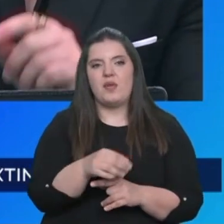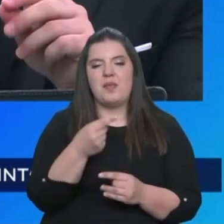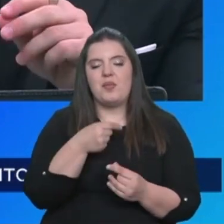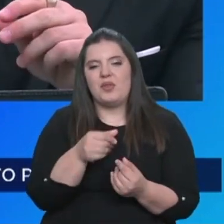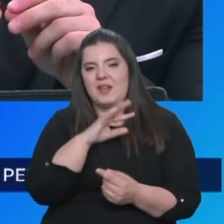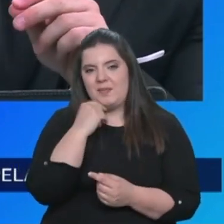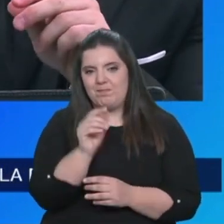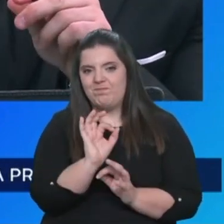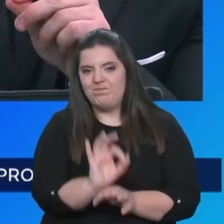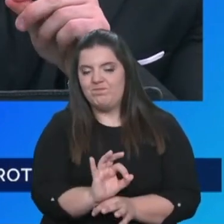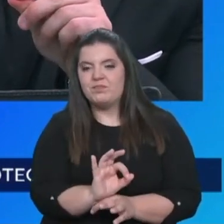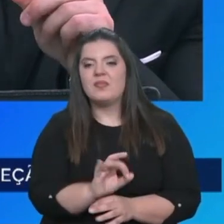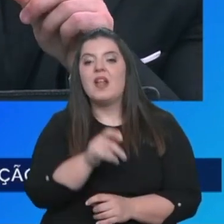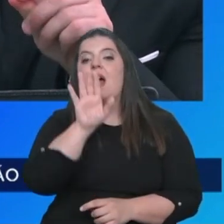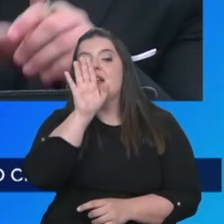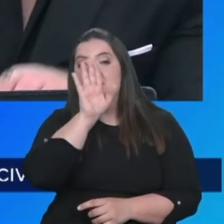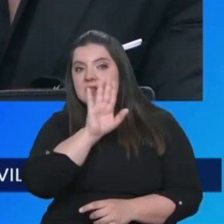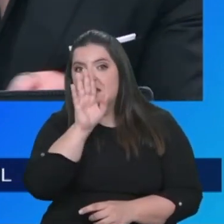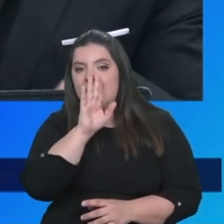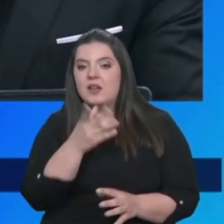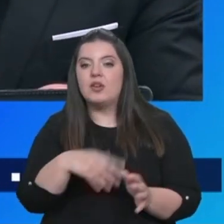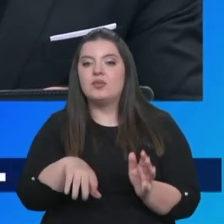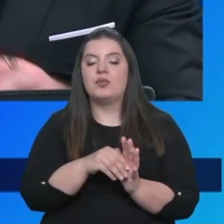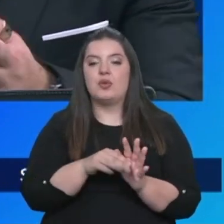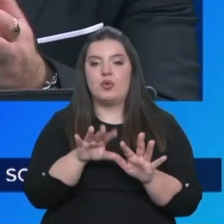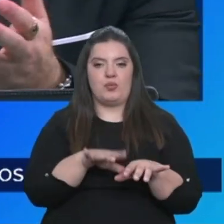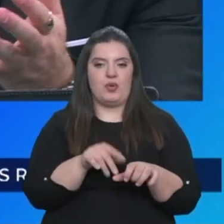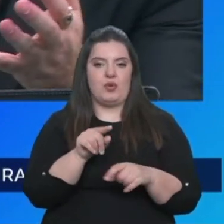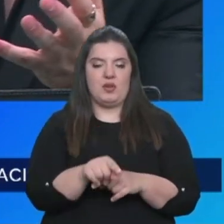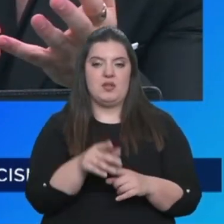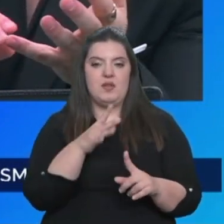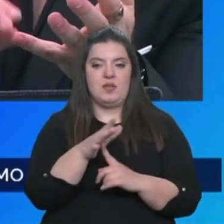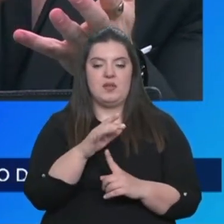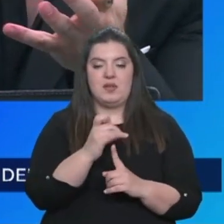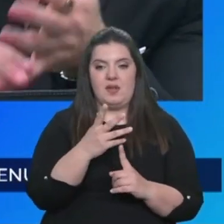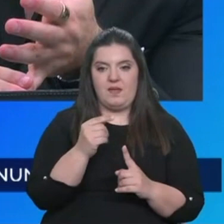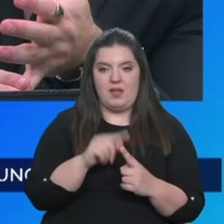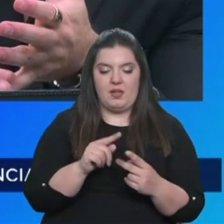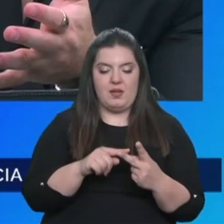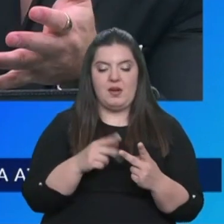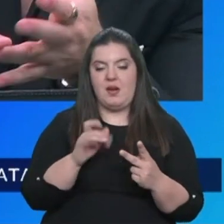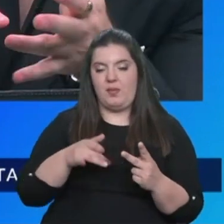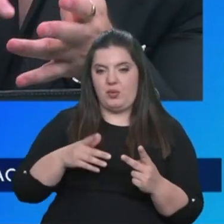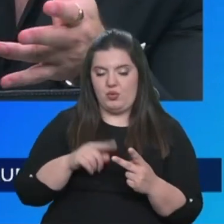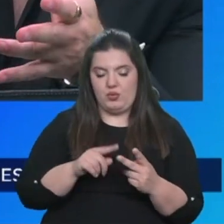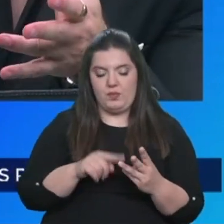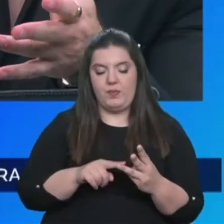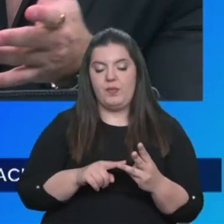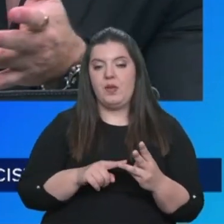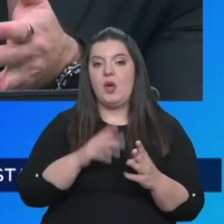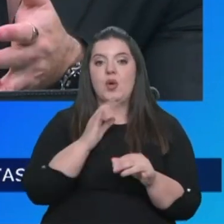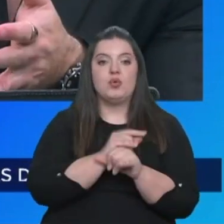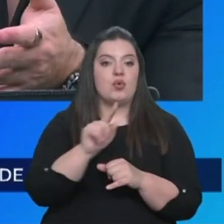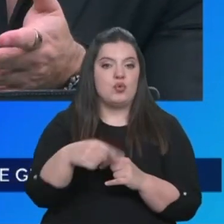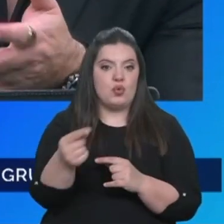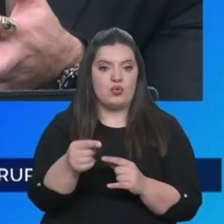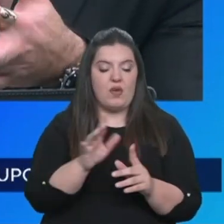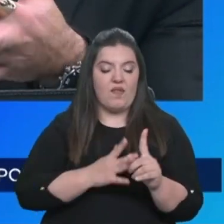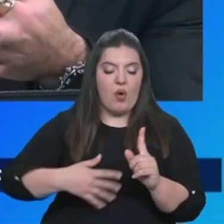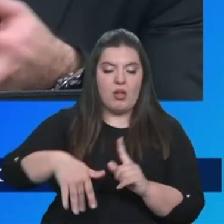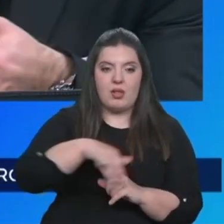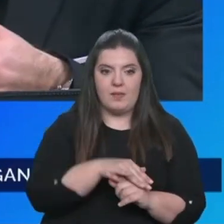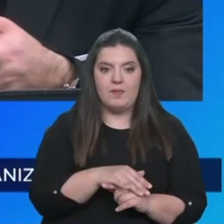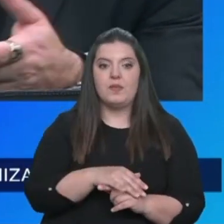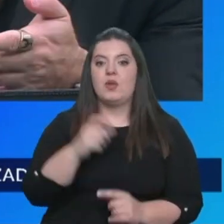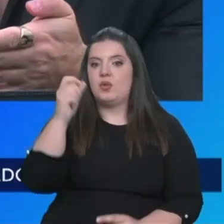foi: e se para além de colocarmos aqui no computador a influência gravitacional de Neptuno, de todos os outros corpos à volta de Neptuno,